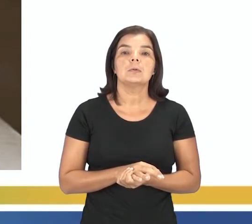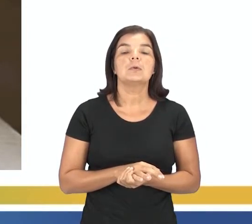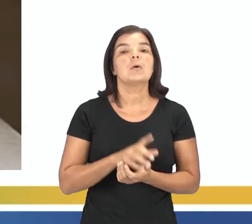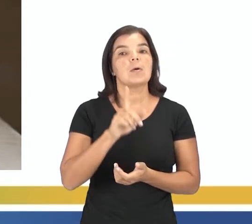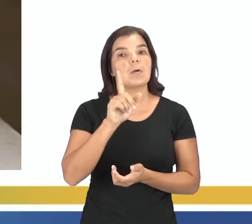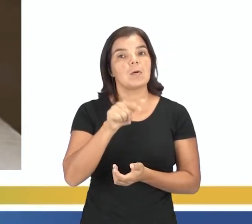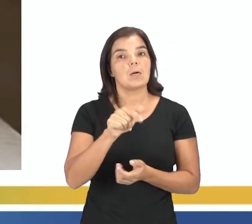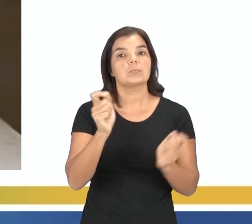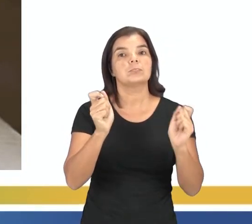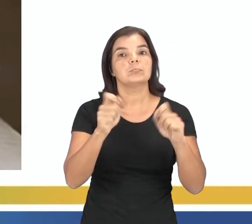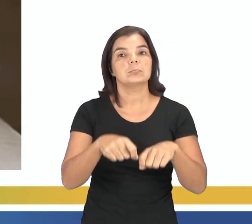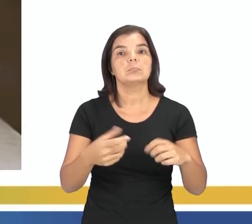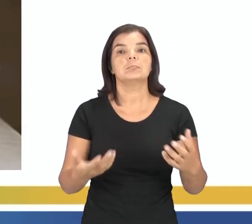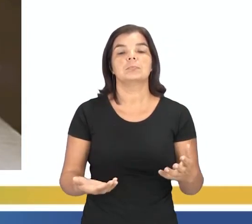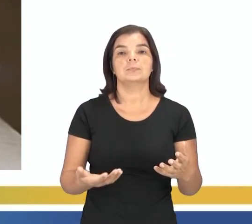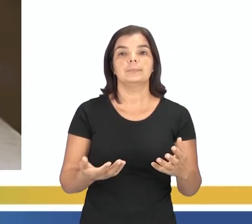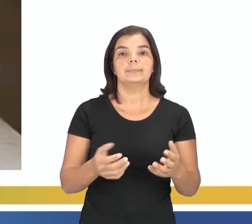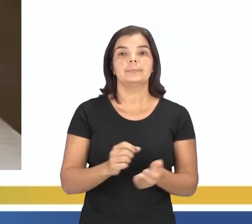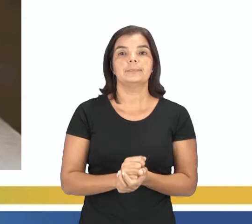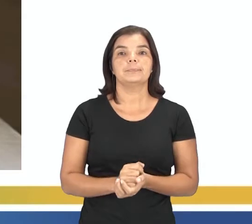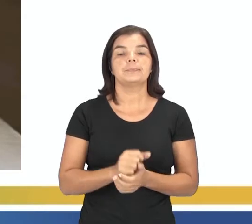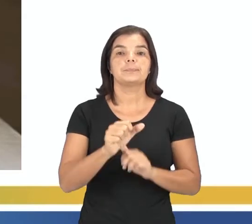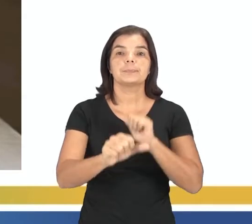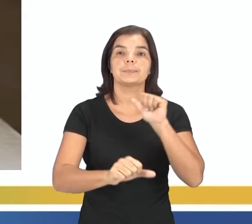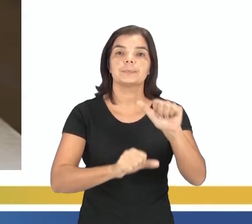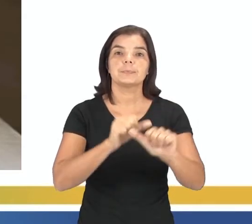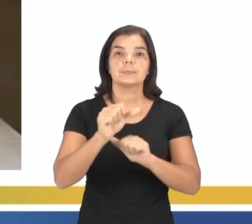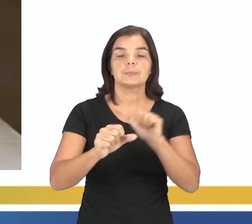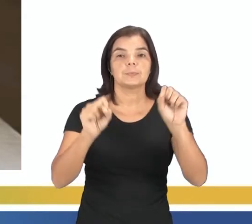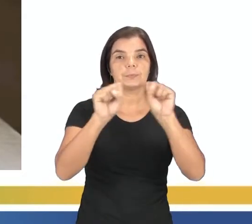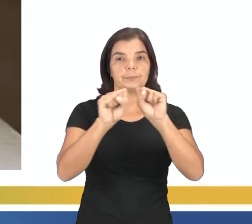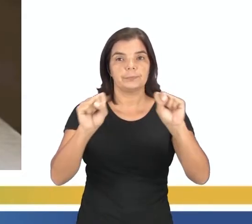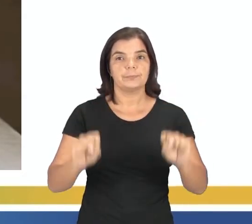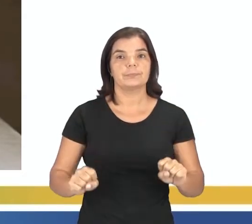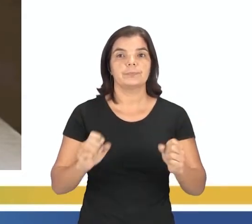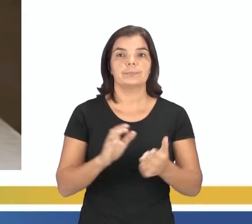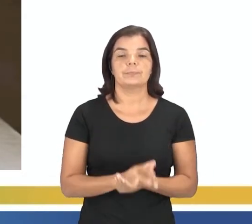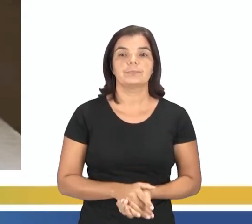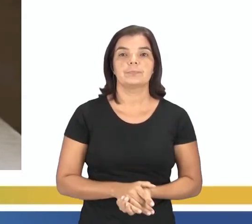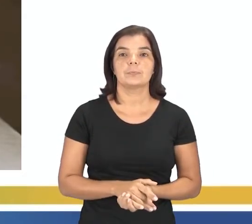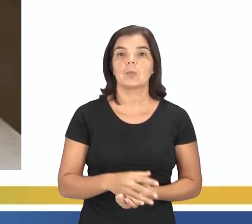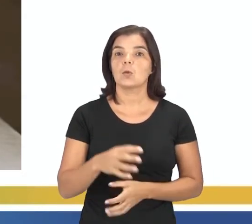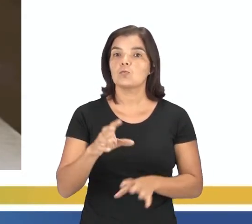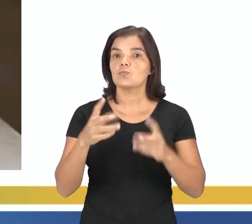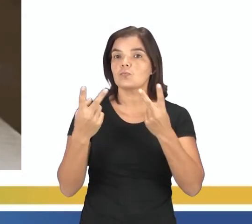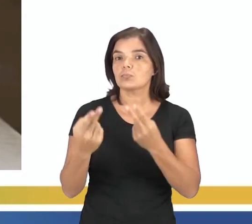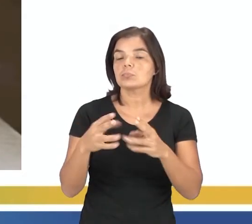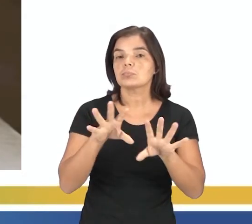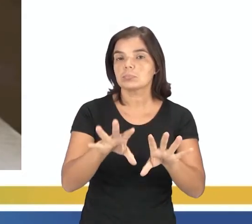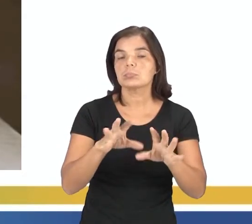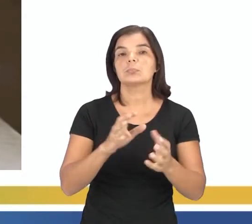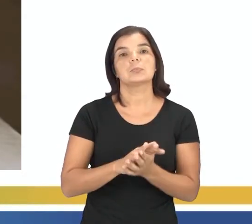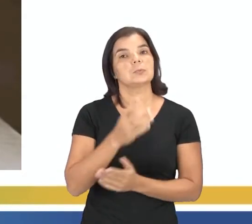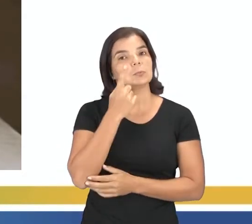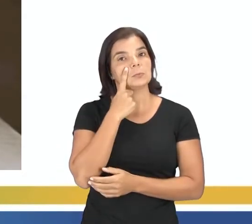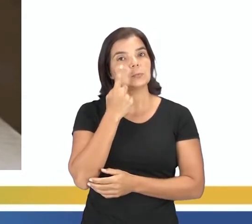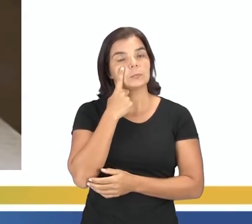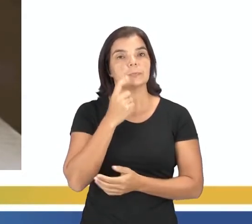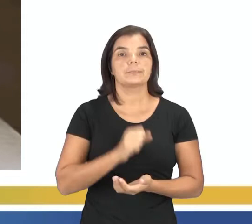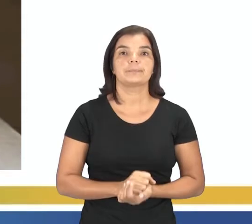que seria capaz de modificar esse sistema da maneira que ele está aqui, que vocês estão